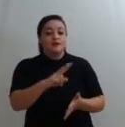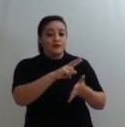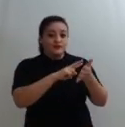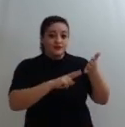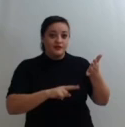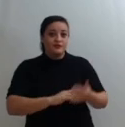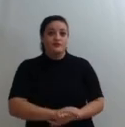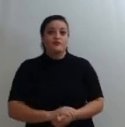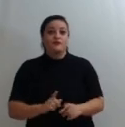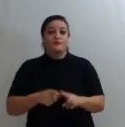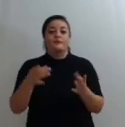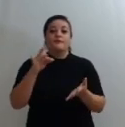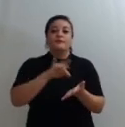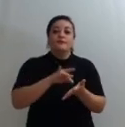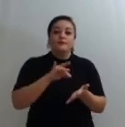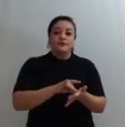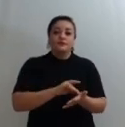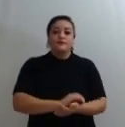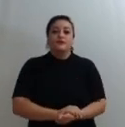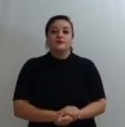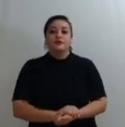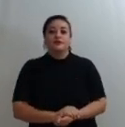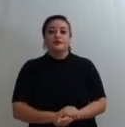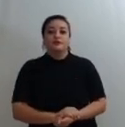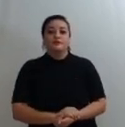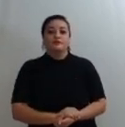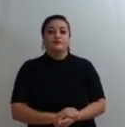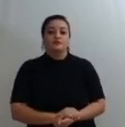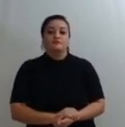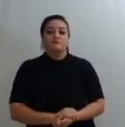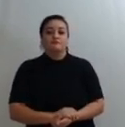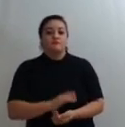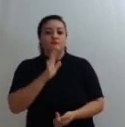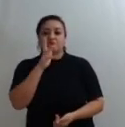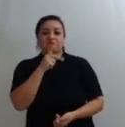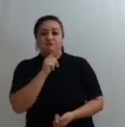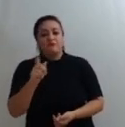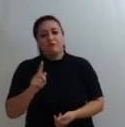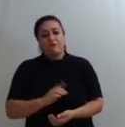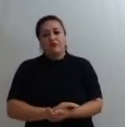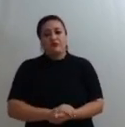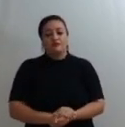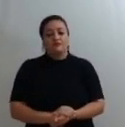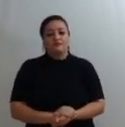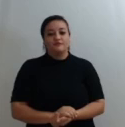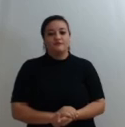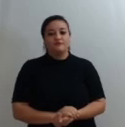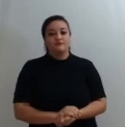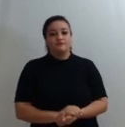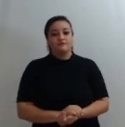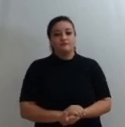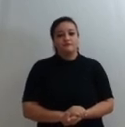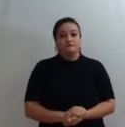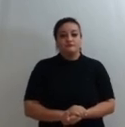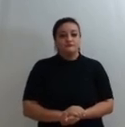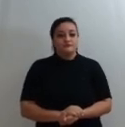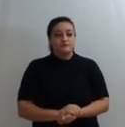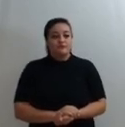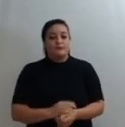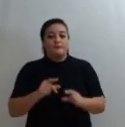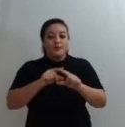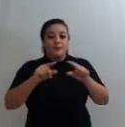verdade, o conteúdo não é muito longo, são pequenos pontos que eu estou cuidando, então vou fazer